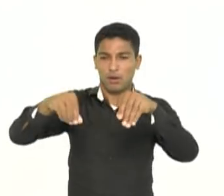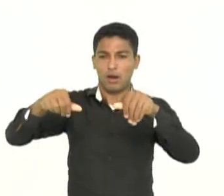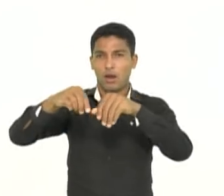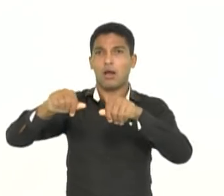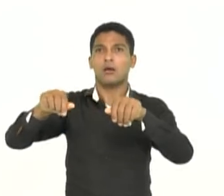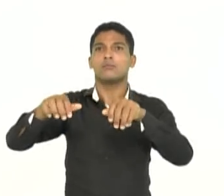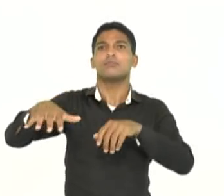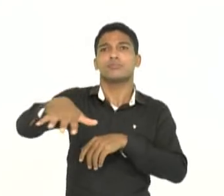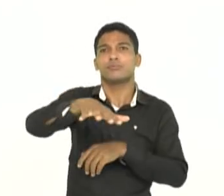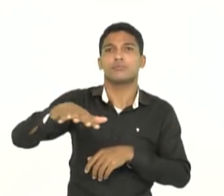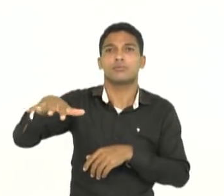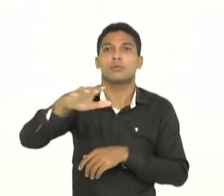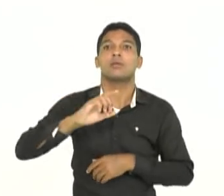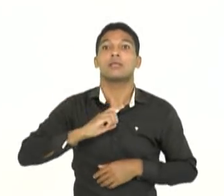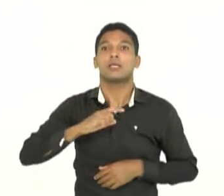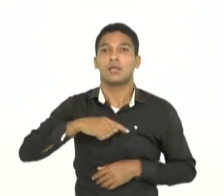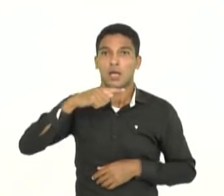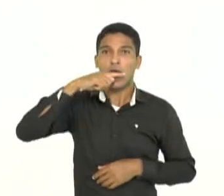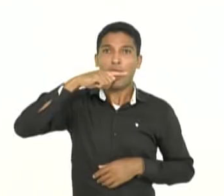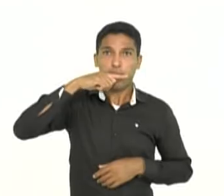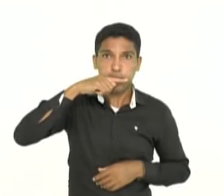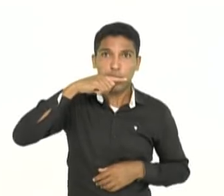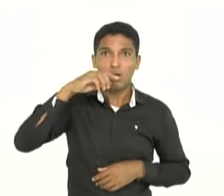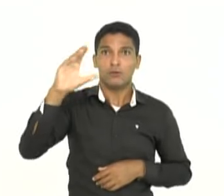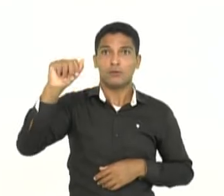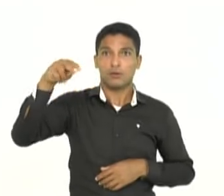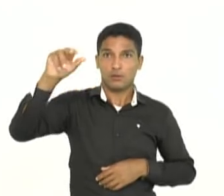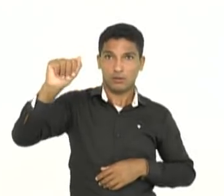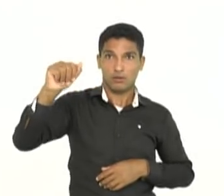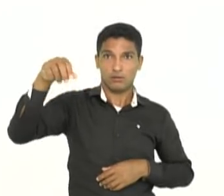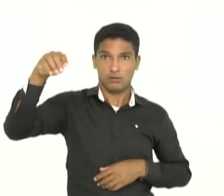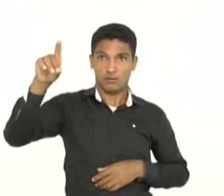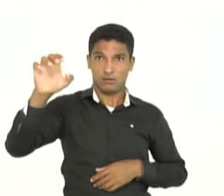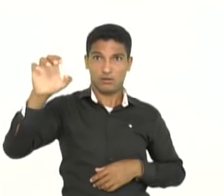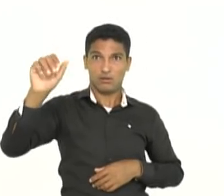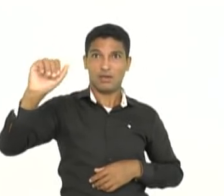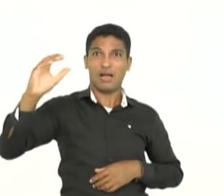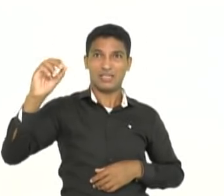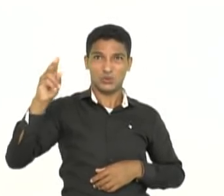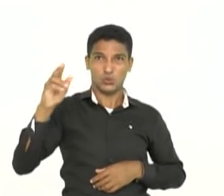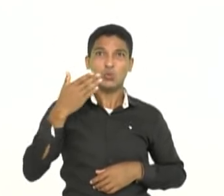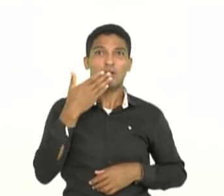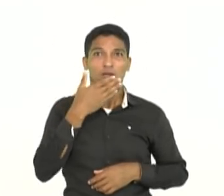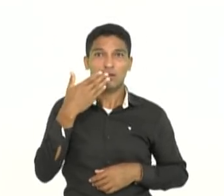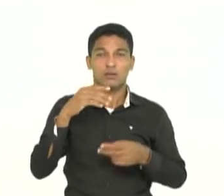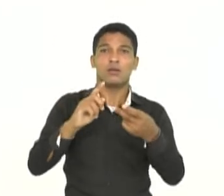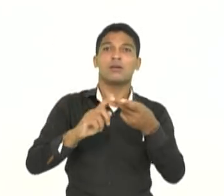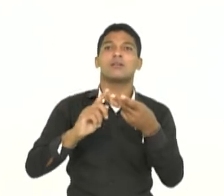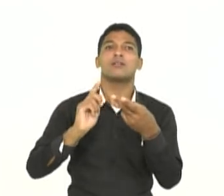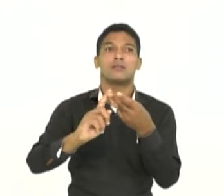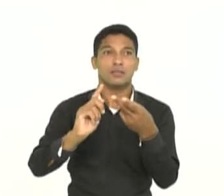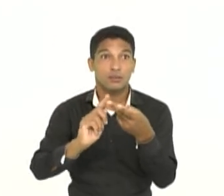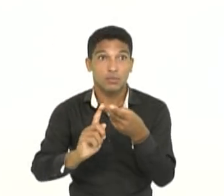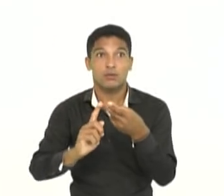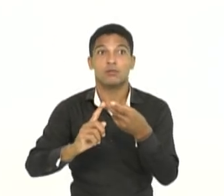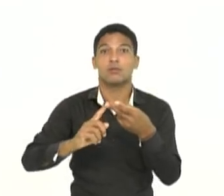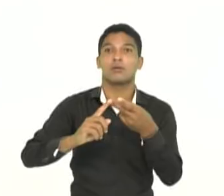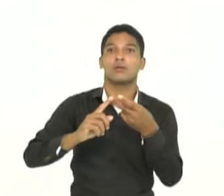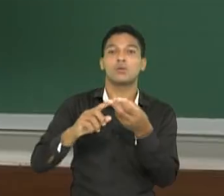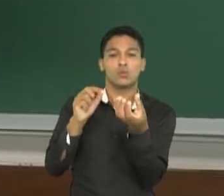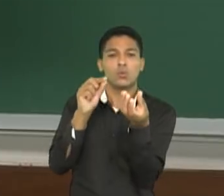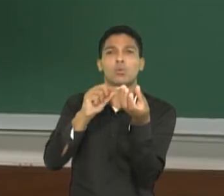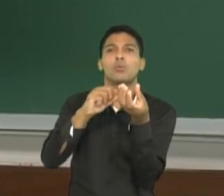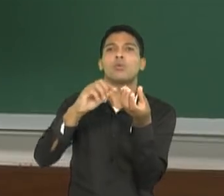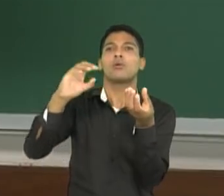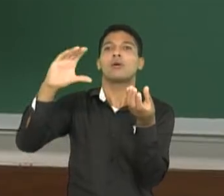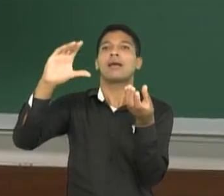tá? Então, são áreas ali, grandes áreas de lavouras, principalmente de cana-de-açúcar, tá? Isso é o quê? É um